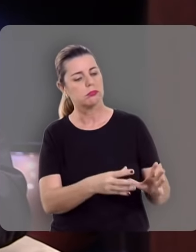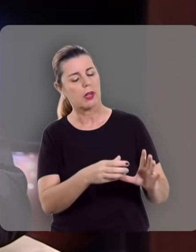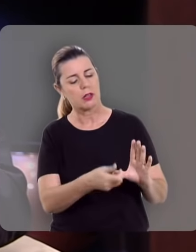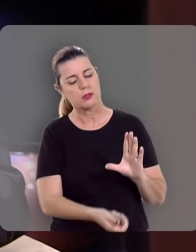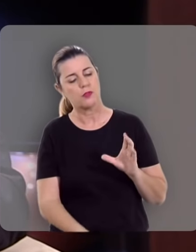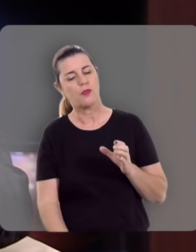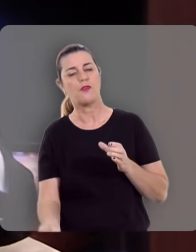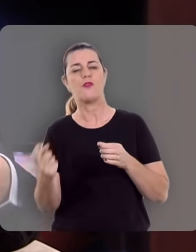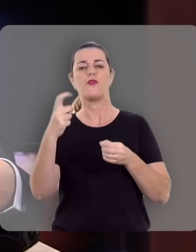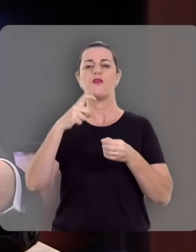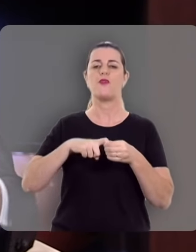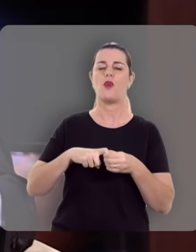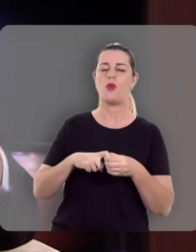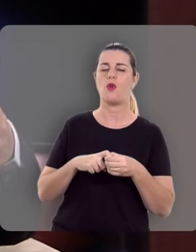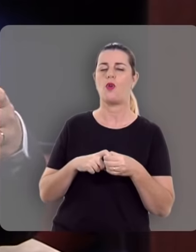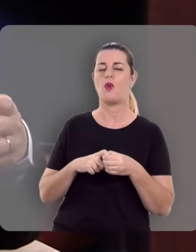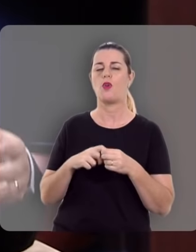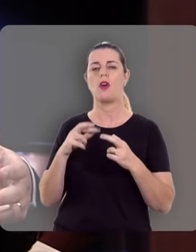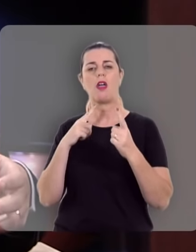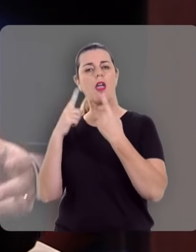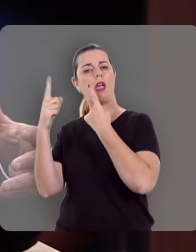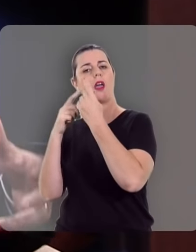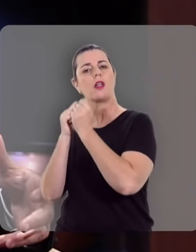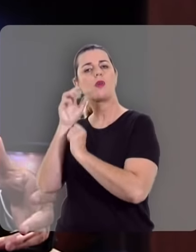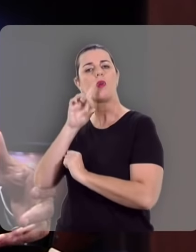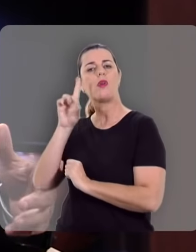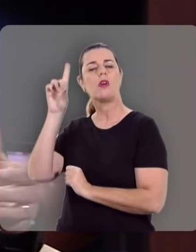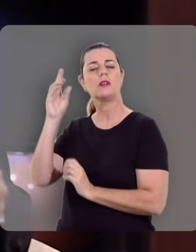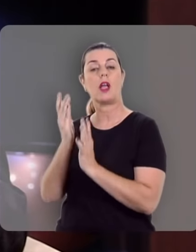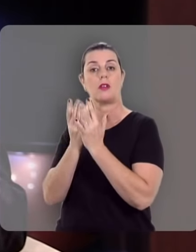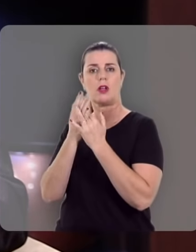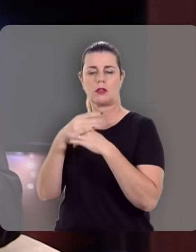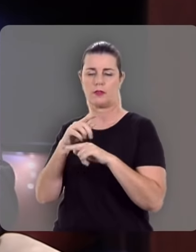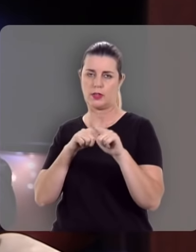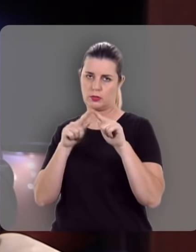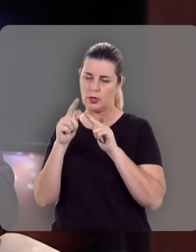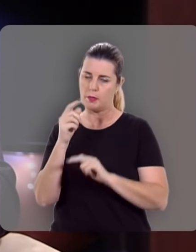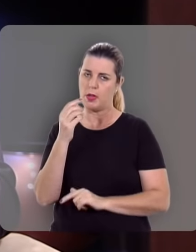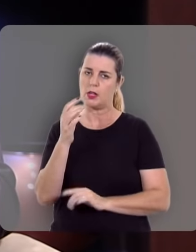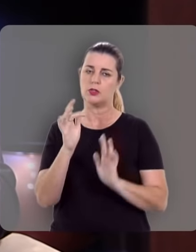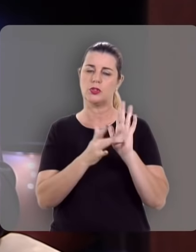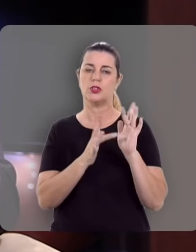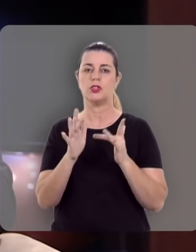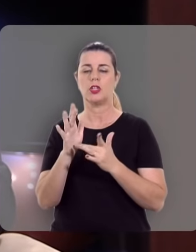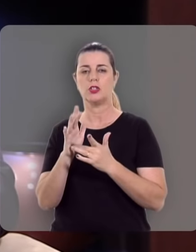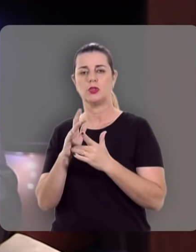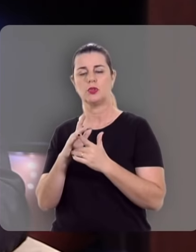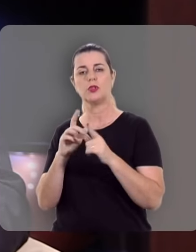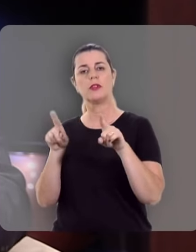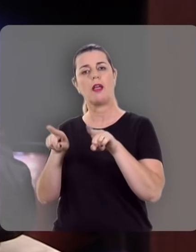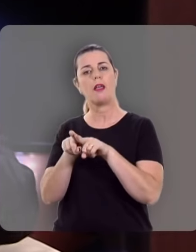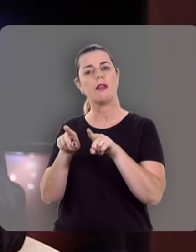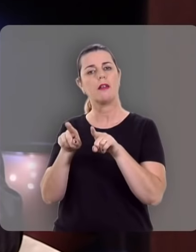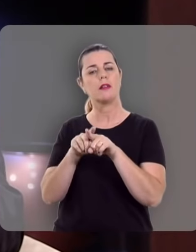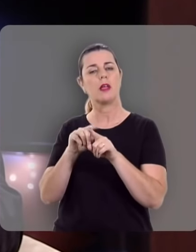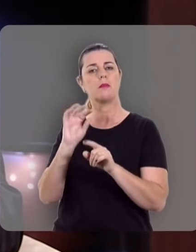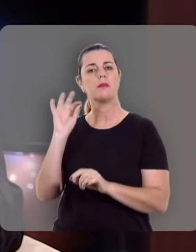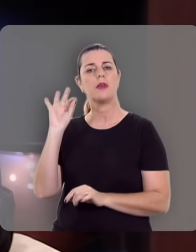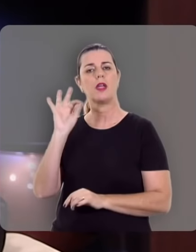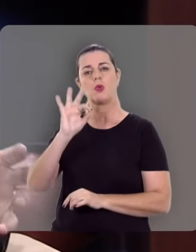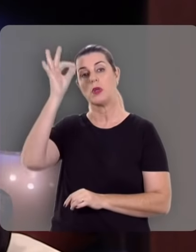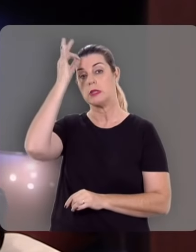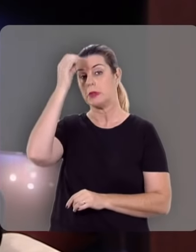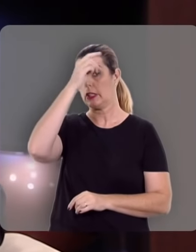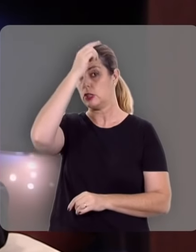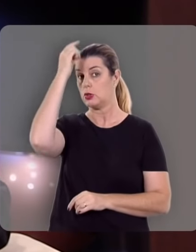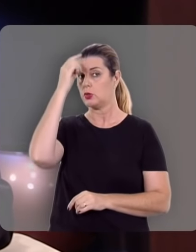esse relacionamento com o Criador, por intermédio da obra de Jesus e pela ação objetiva e direta do Espírito